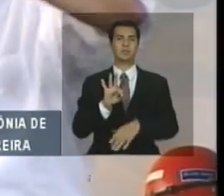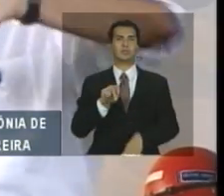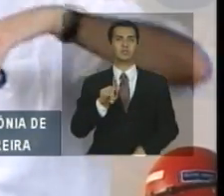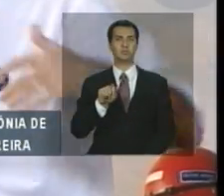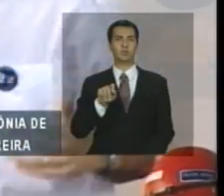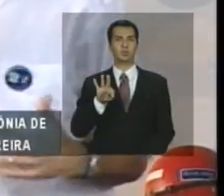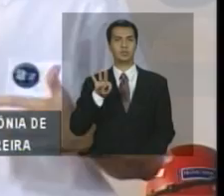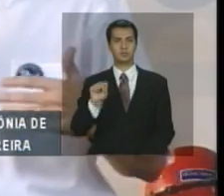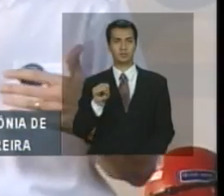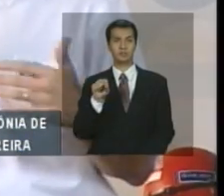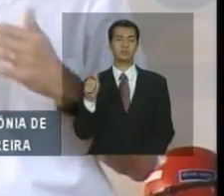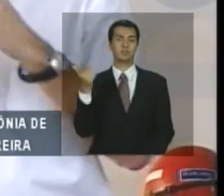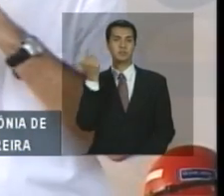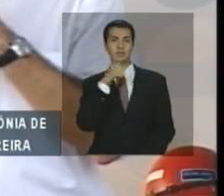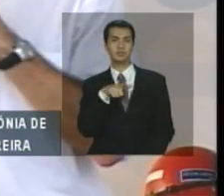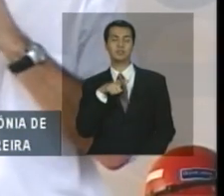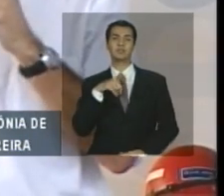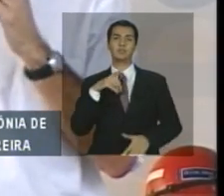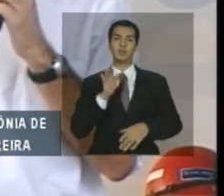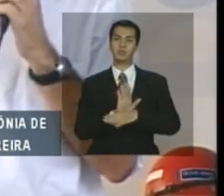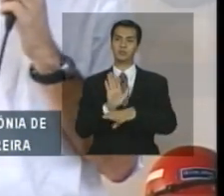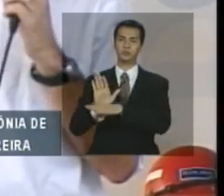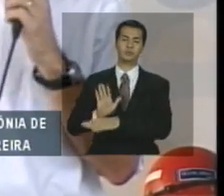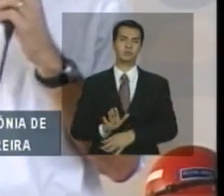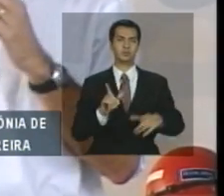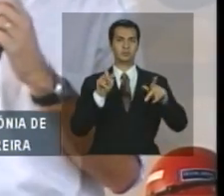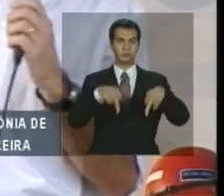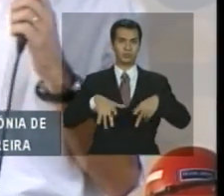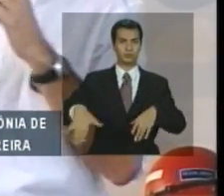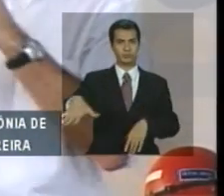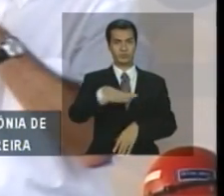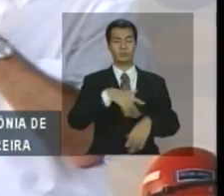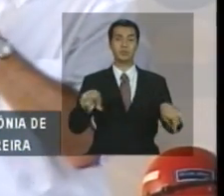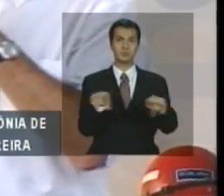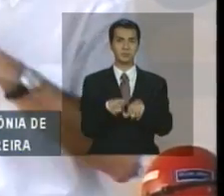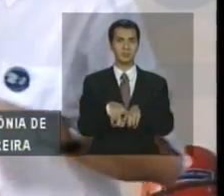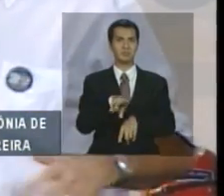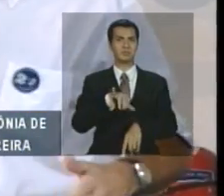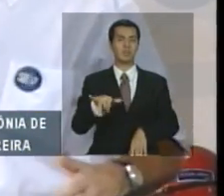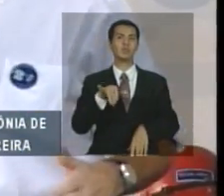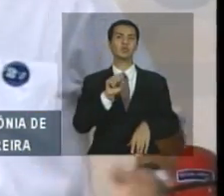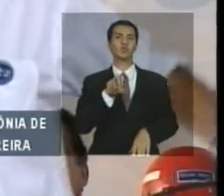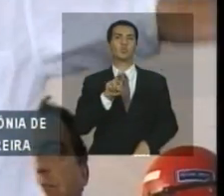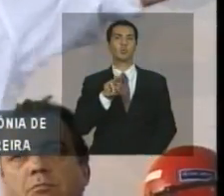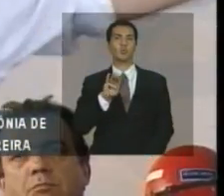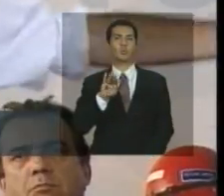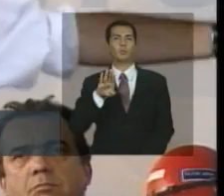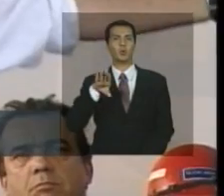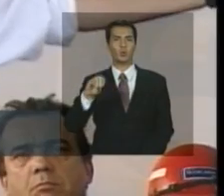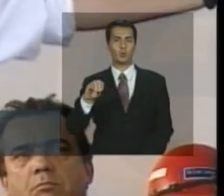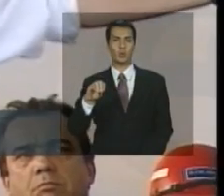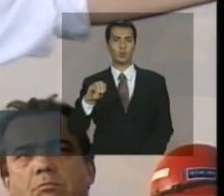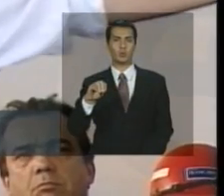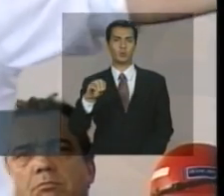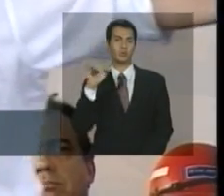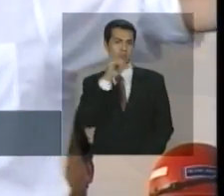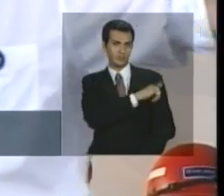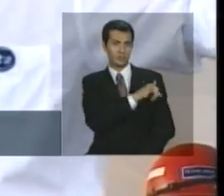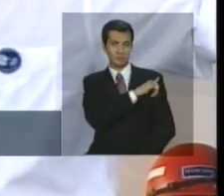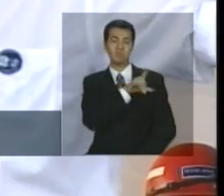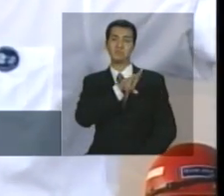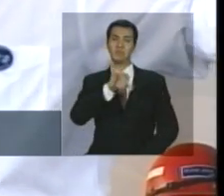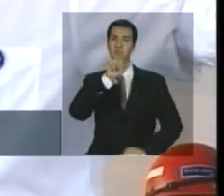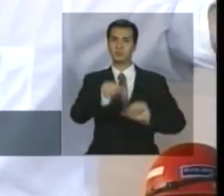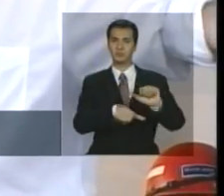com a circulação dessa região, essa obra ela vai mudar a cara do subúrbio carioca. Esse lugar que a gente está,